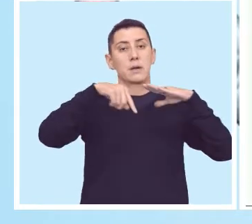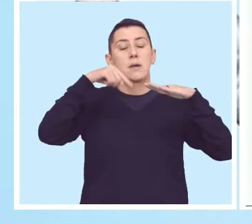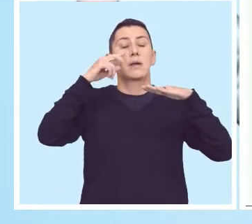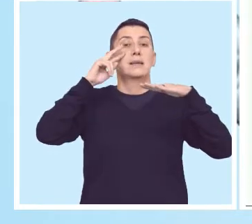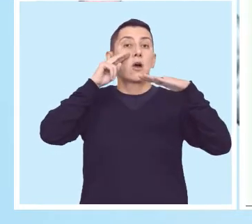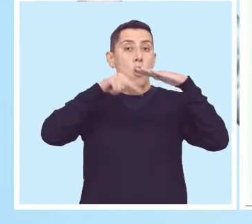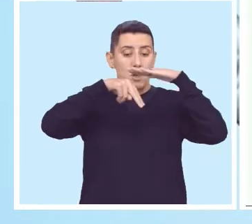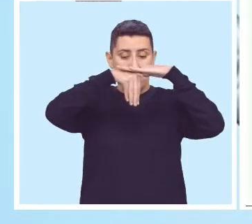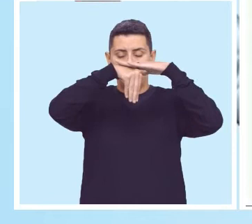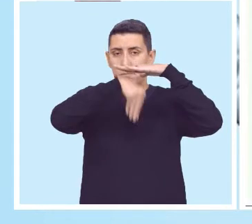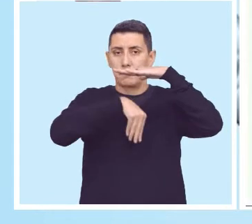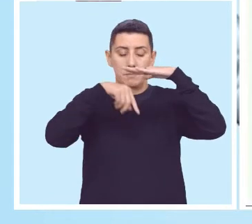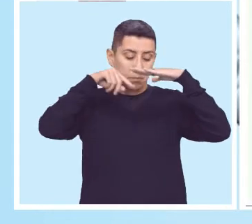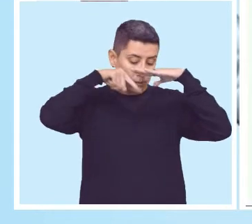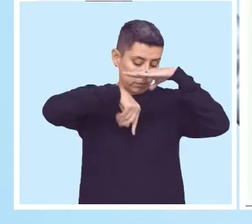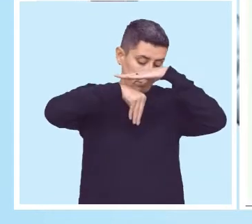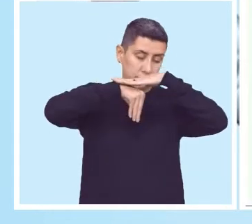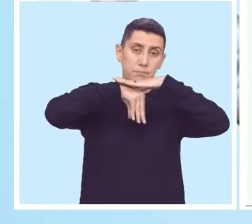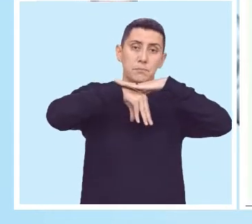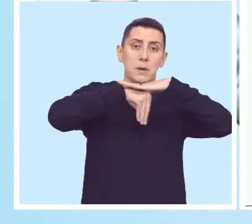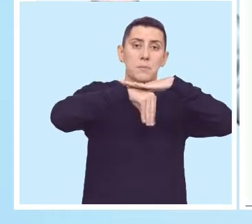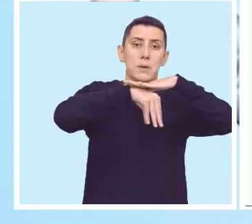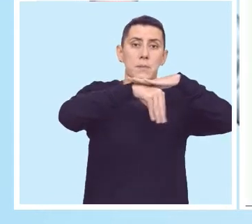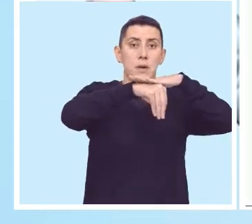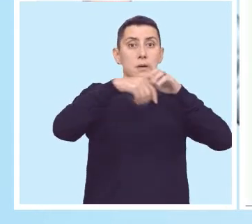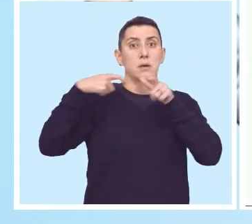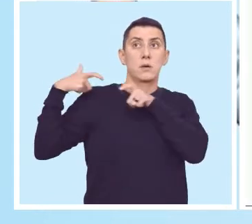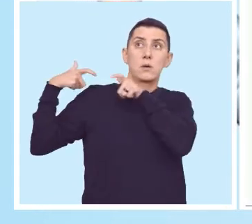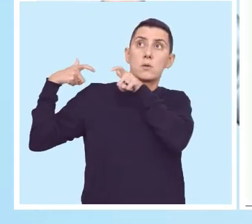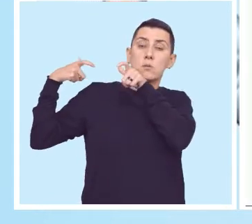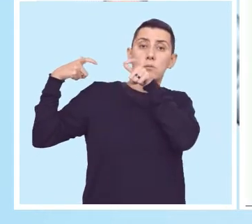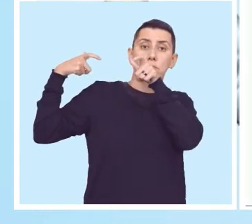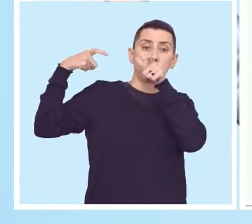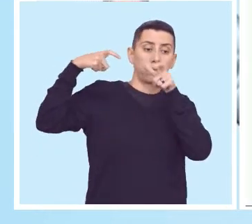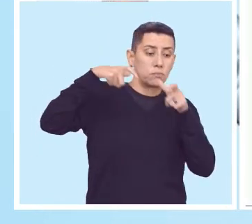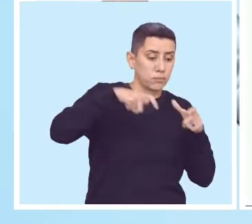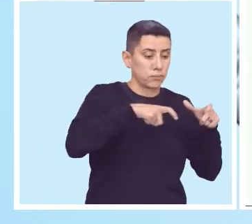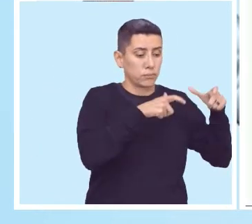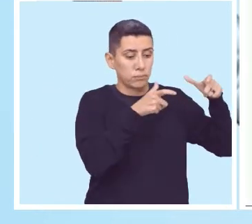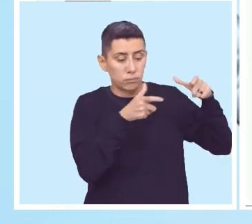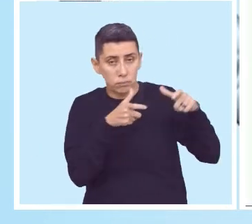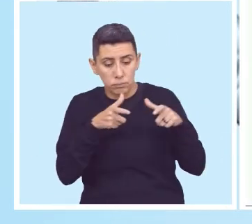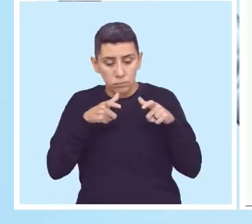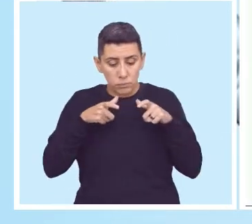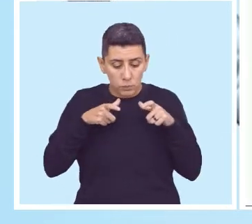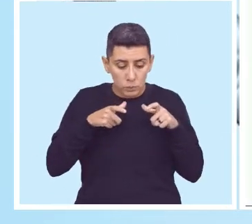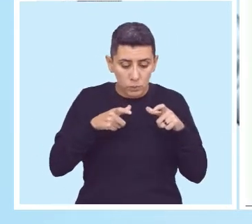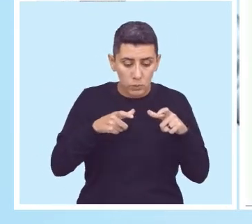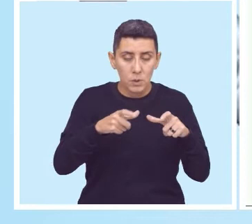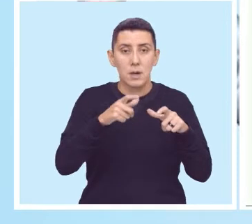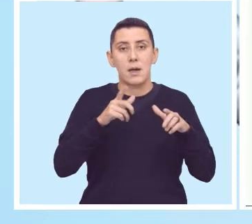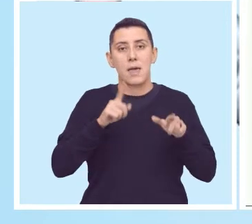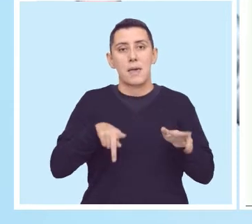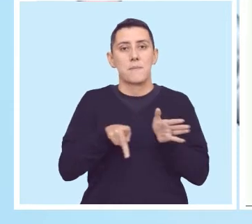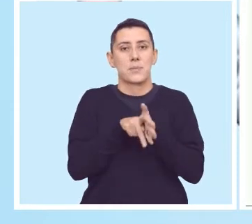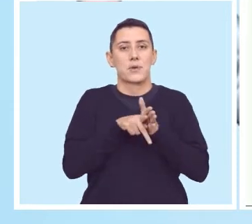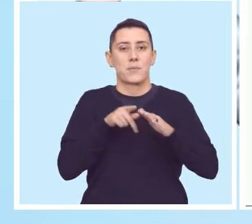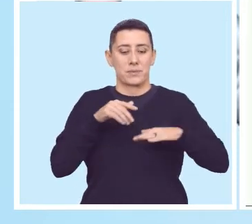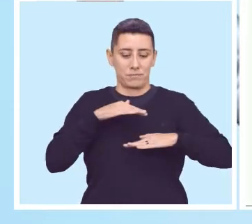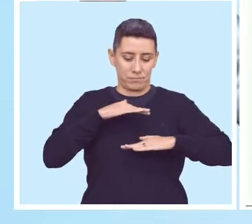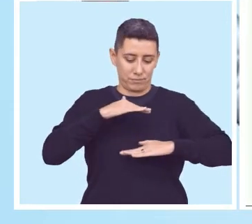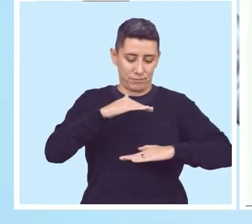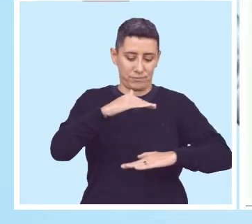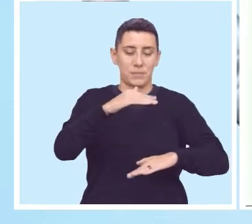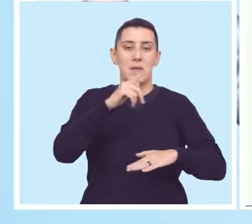baixo, à medida que o drone ele faz a sua locomoção de forma paralela à superfície do solo.